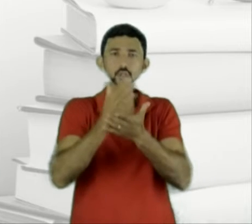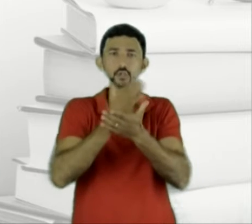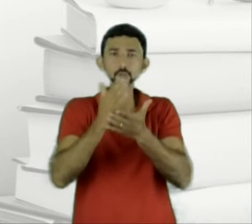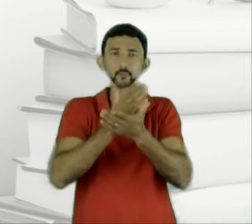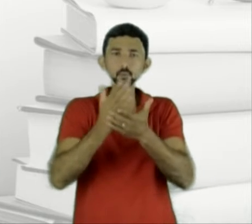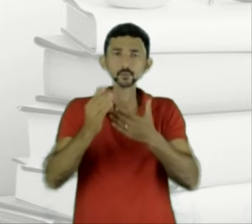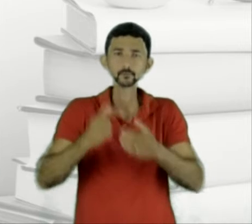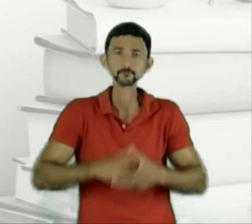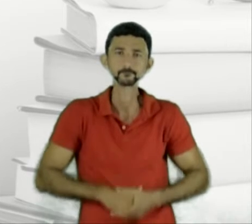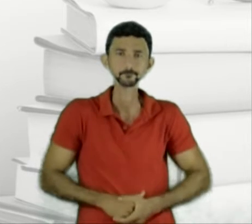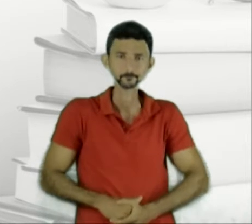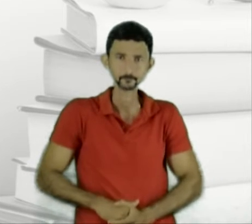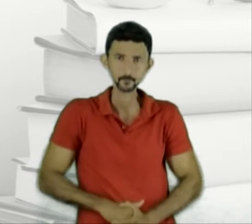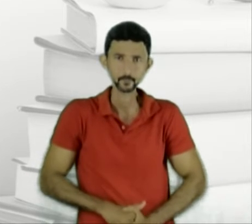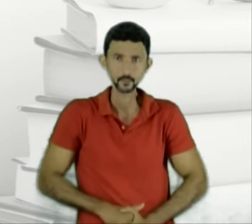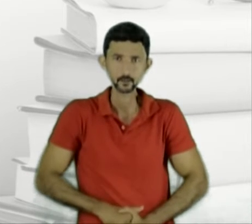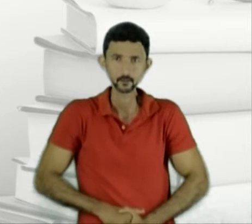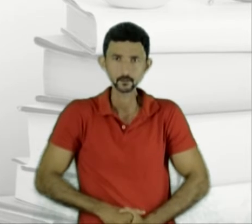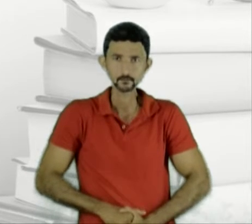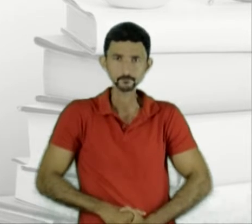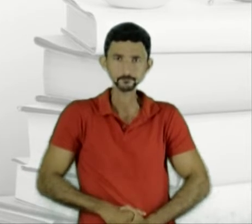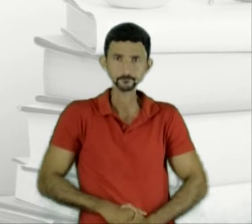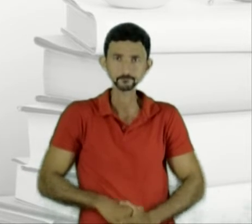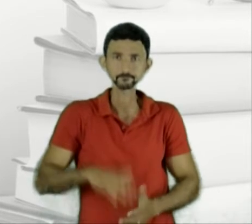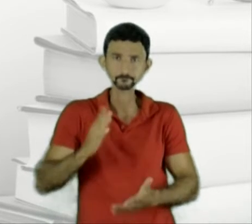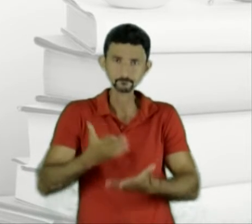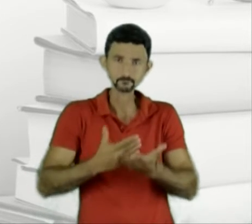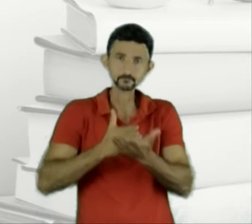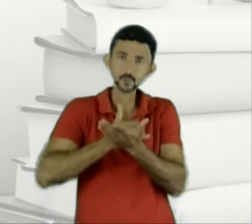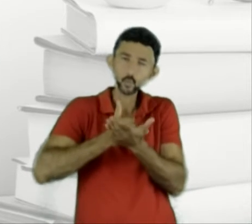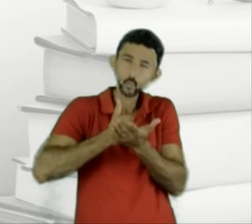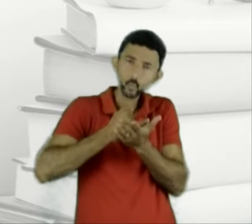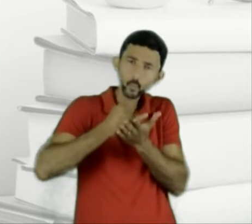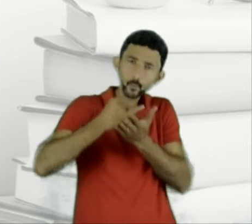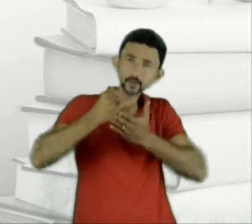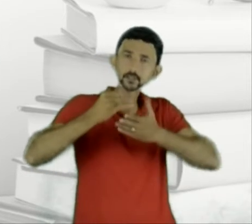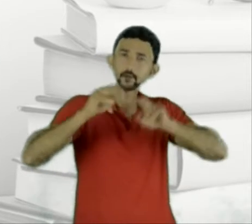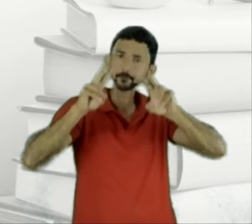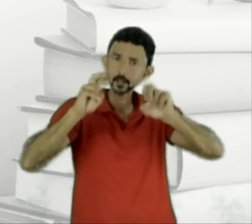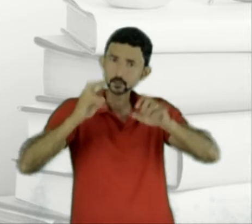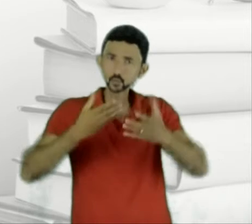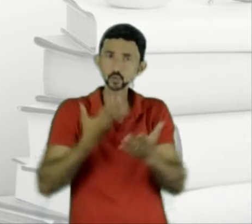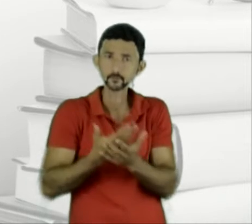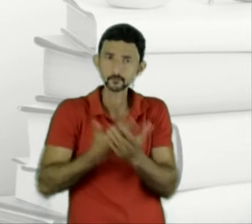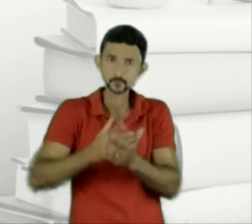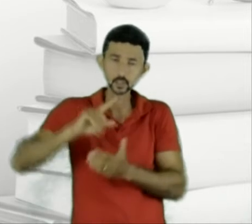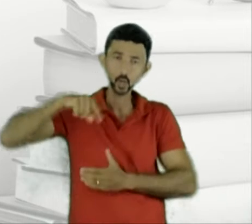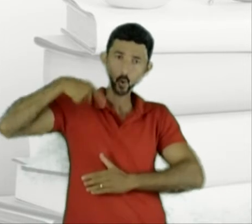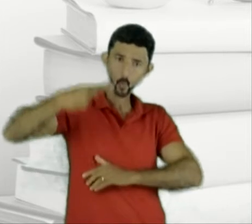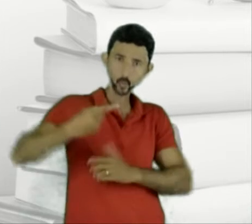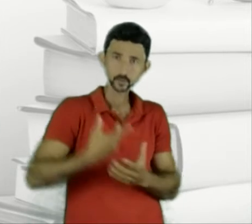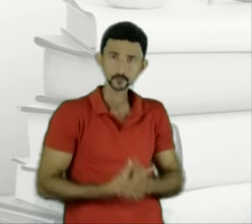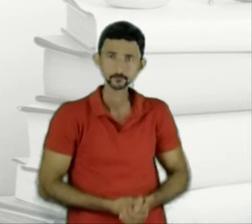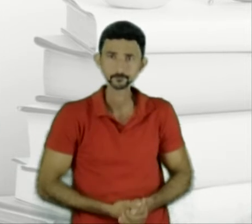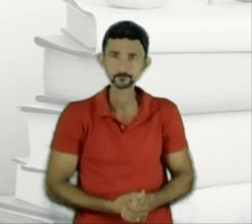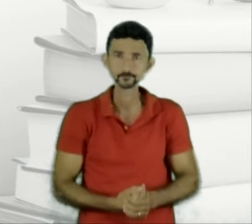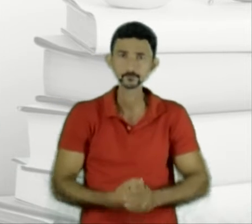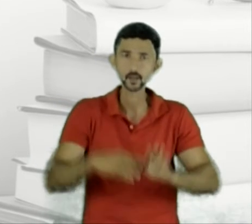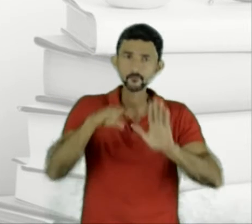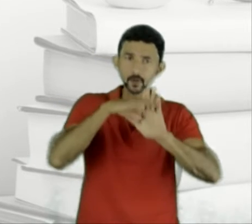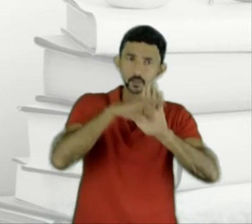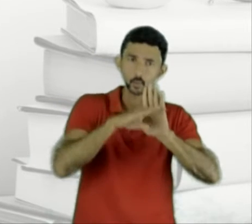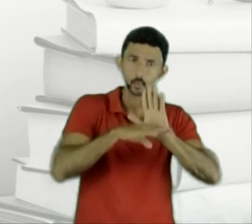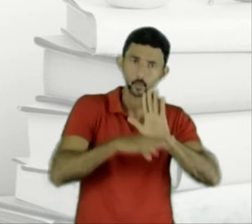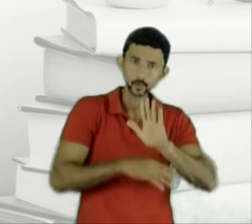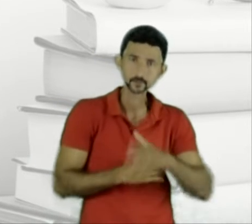distributiva, certo? Que na verdade já é uma introdução a um assunto que a gente vai ver mais à frente, que se chama